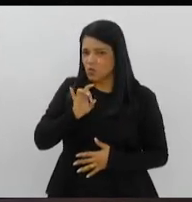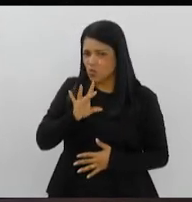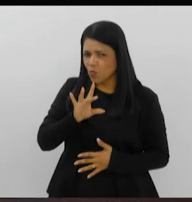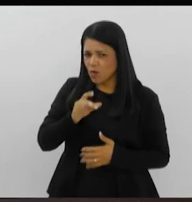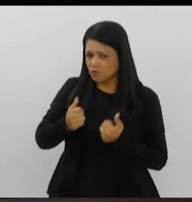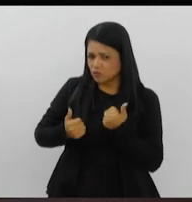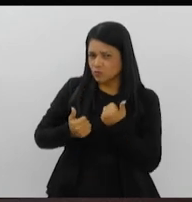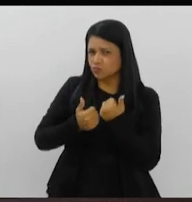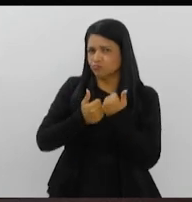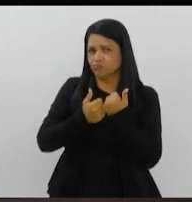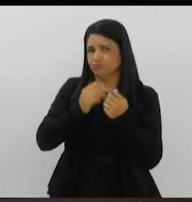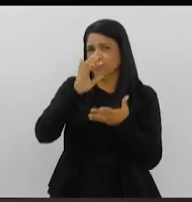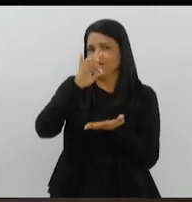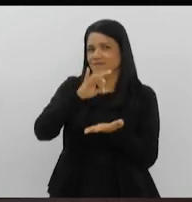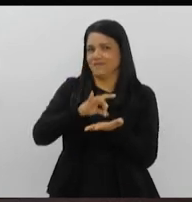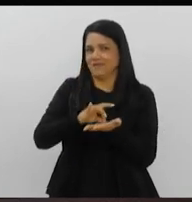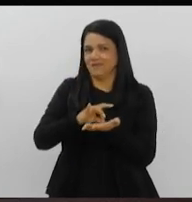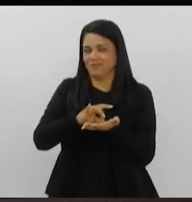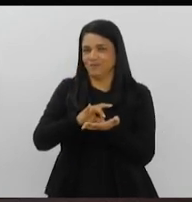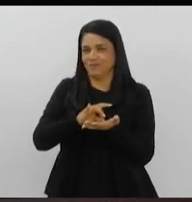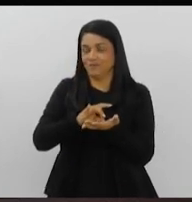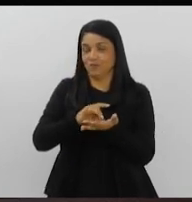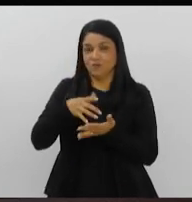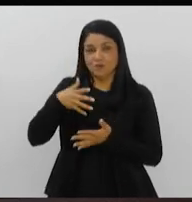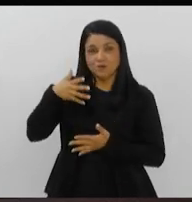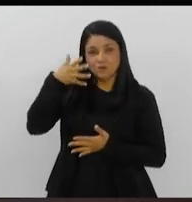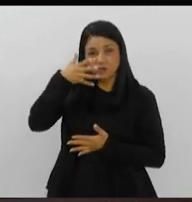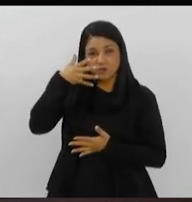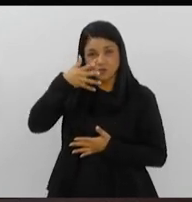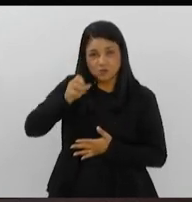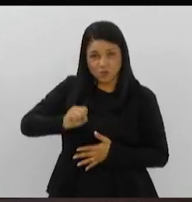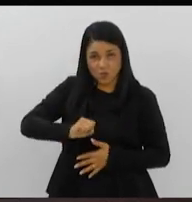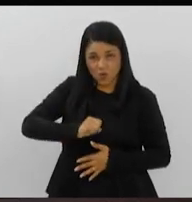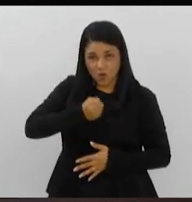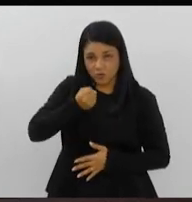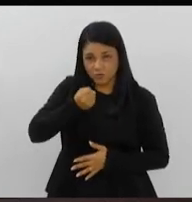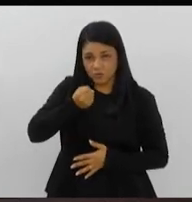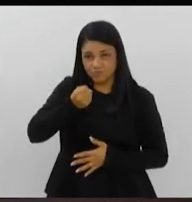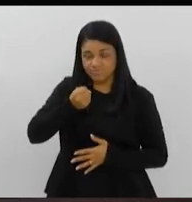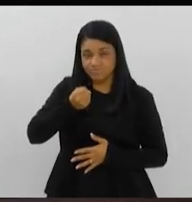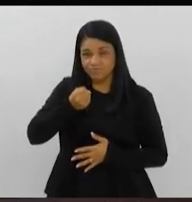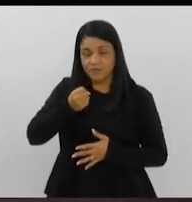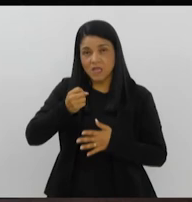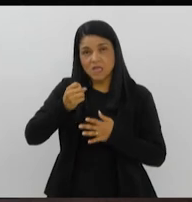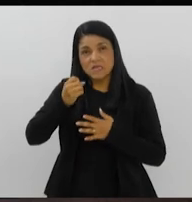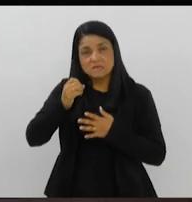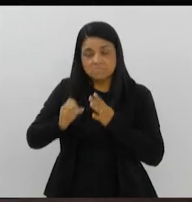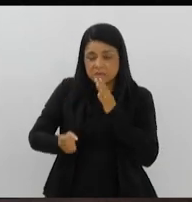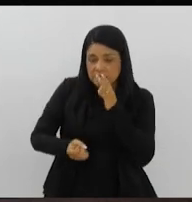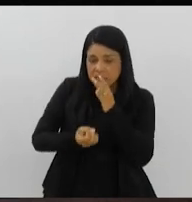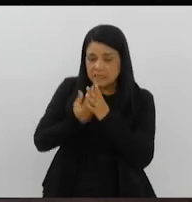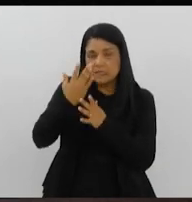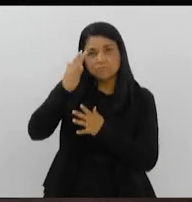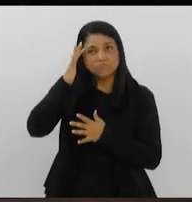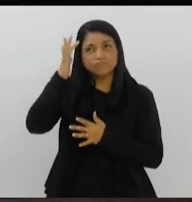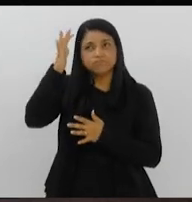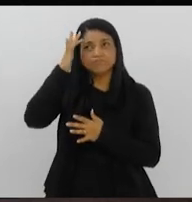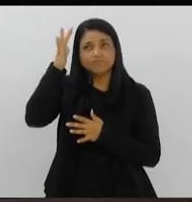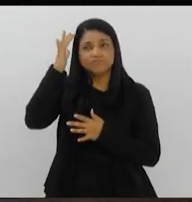verdade, deputado Carlos Mink. O discurso de ódio ele sempre cria um inimigo objetivo na